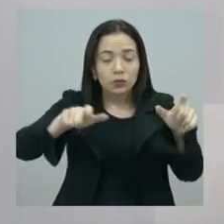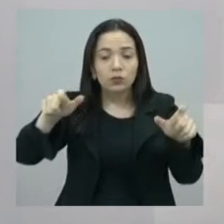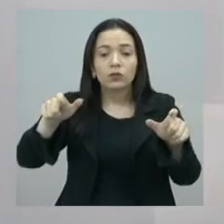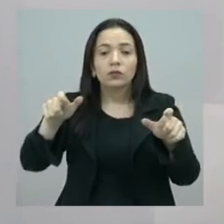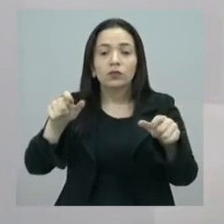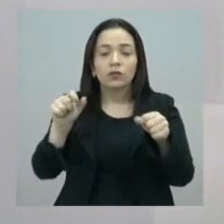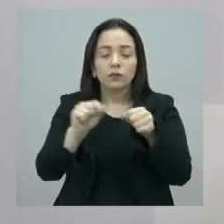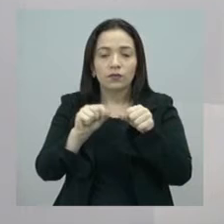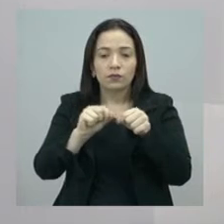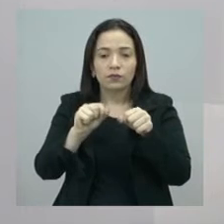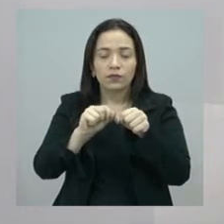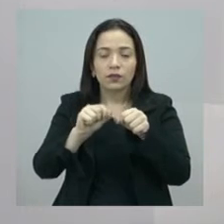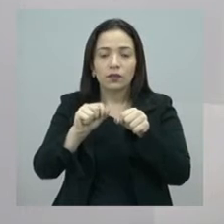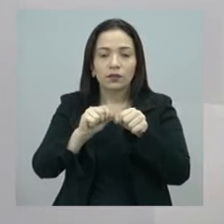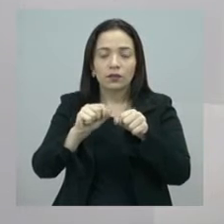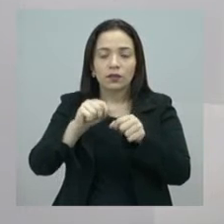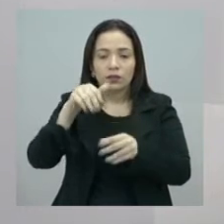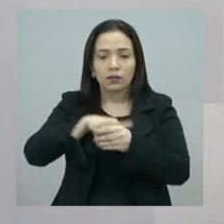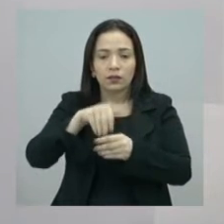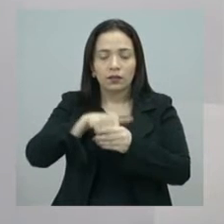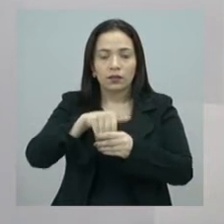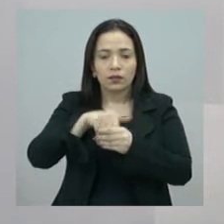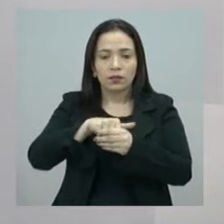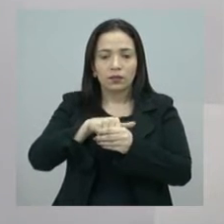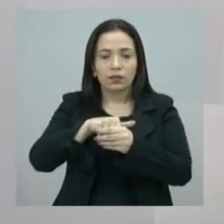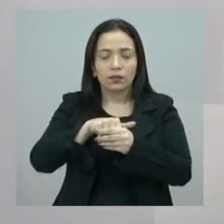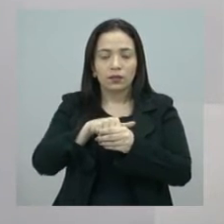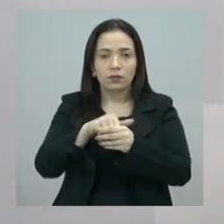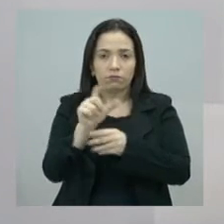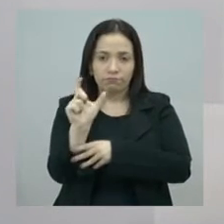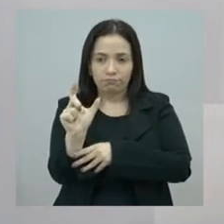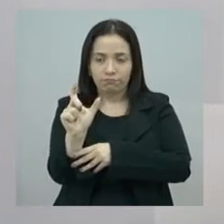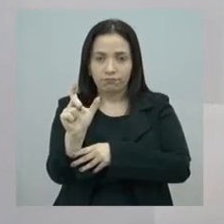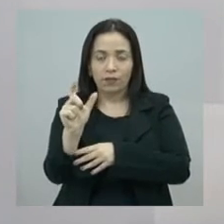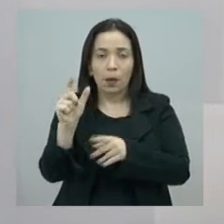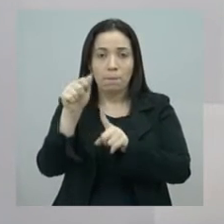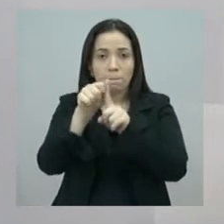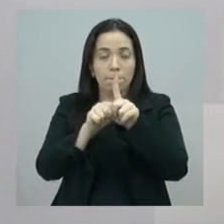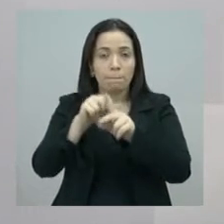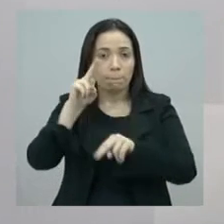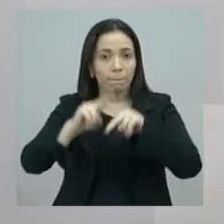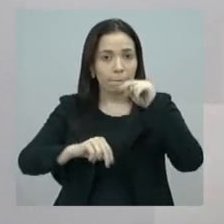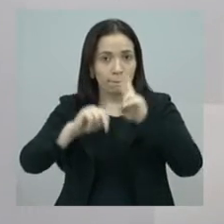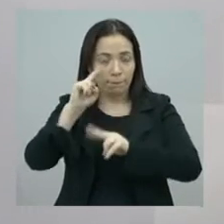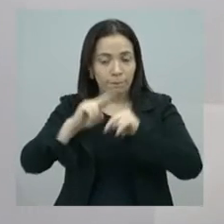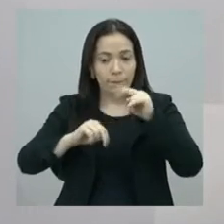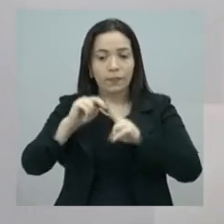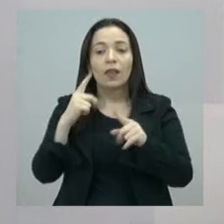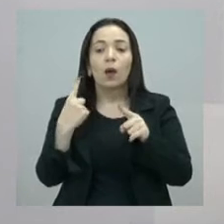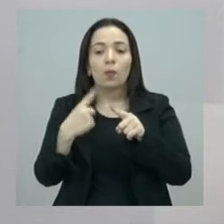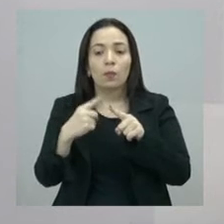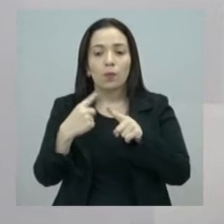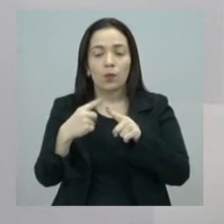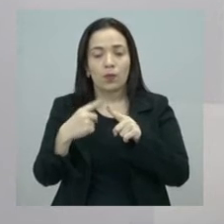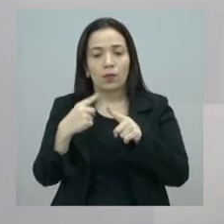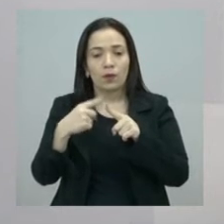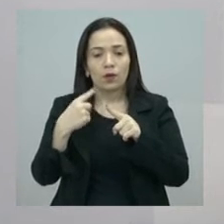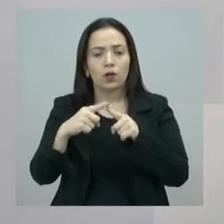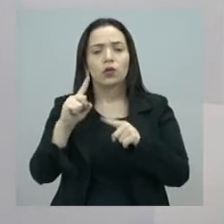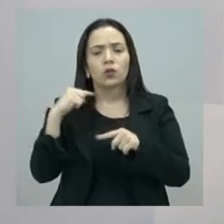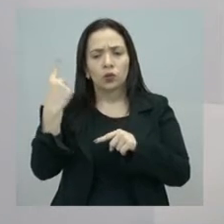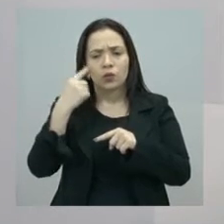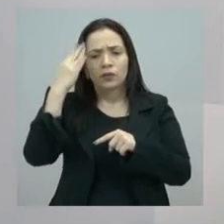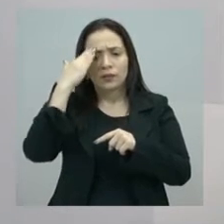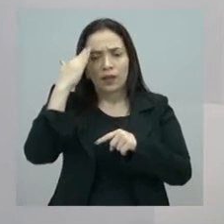fizeram alistamento eleitoral até o final do mês de junho. Por quê? Porque nós sabemos